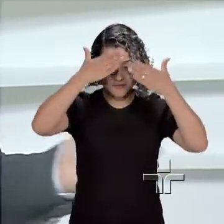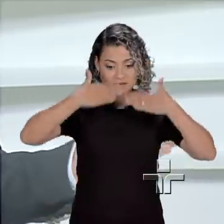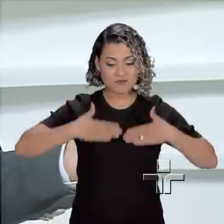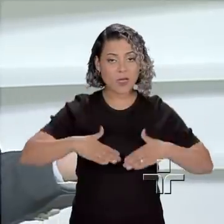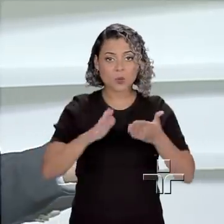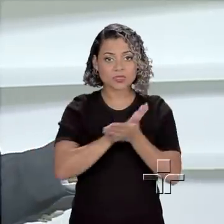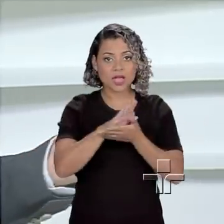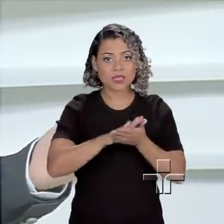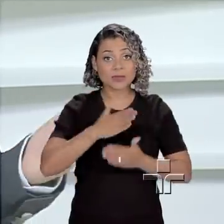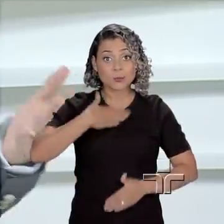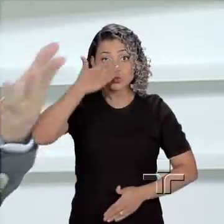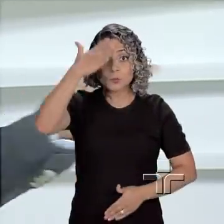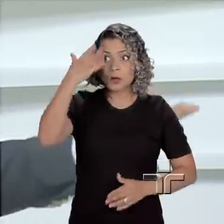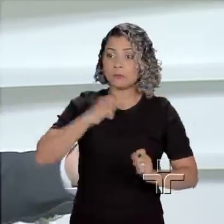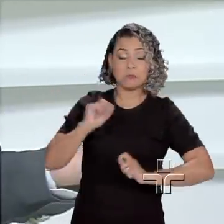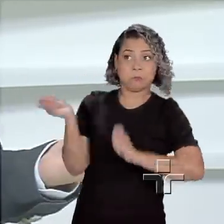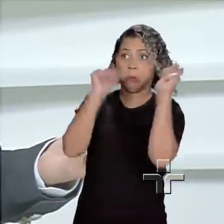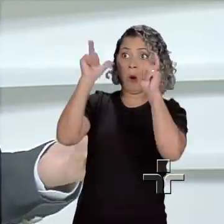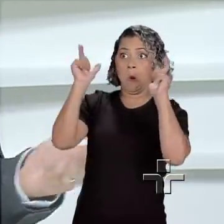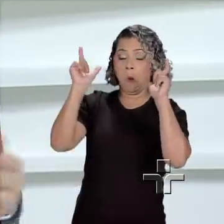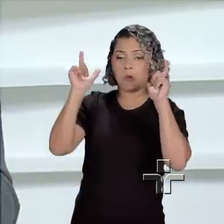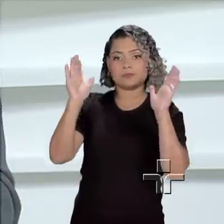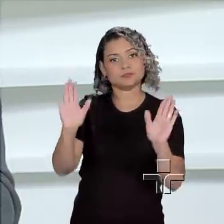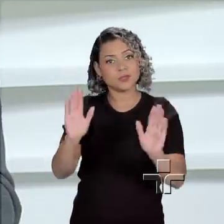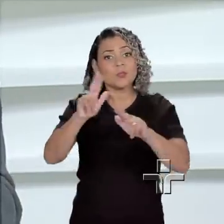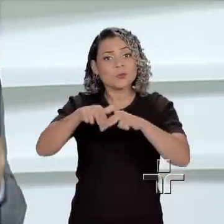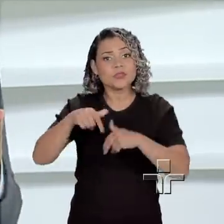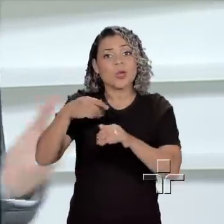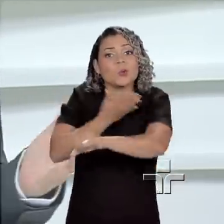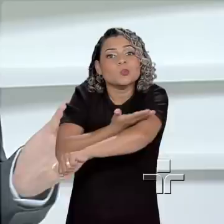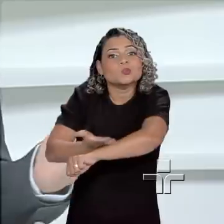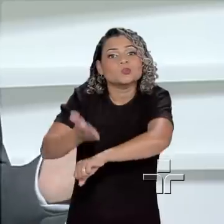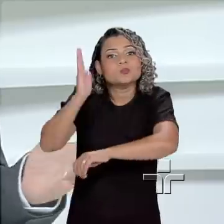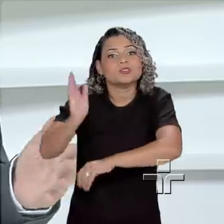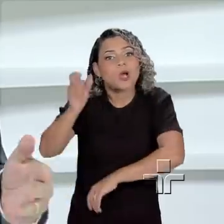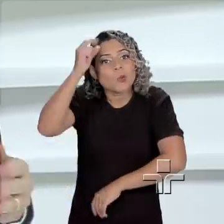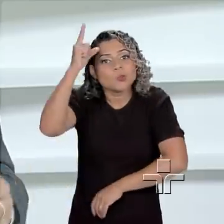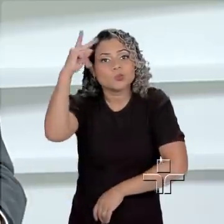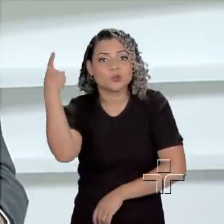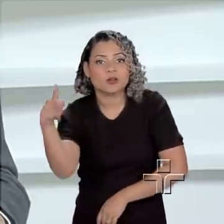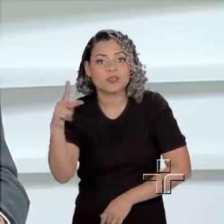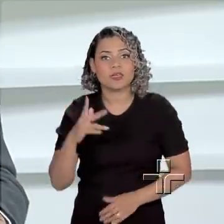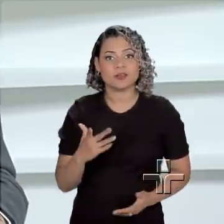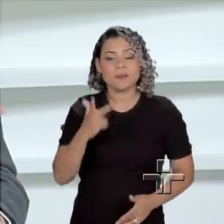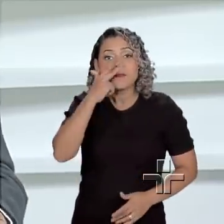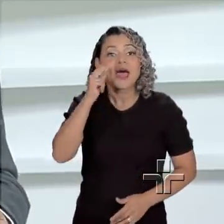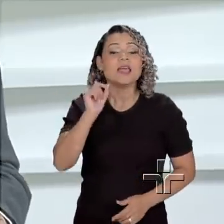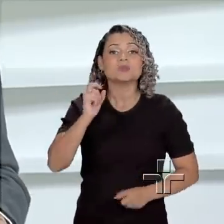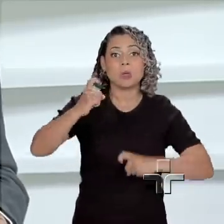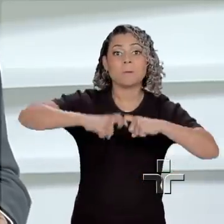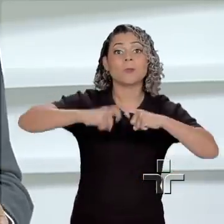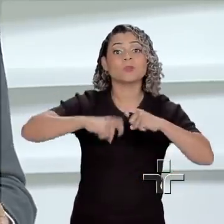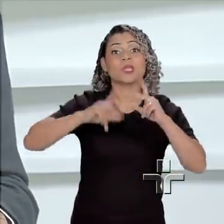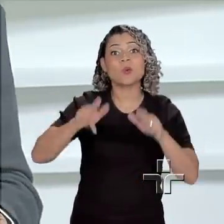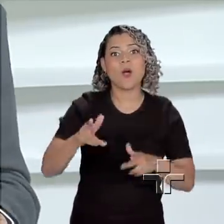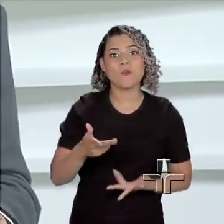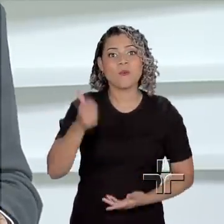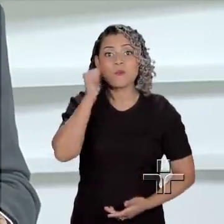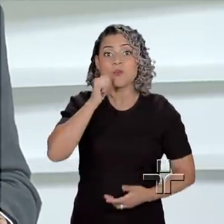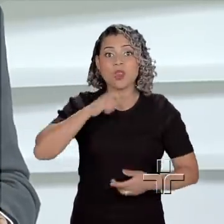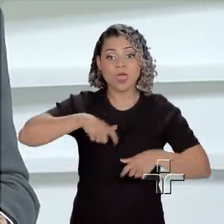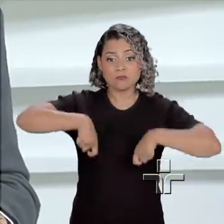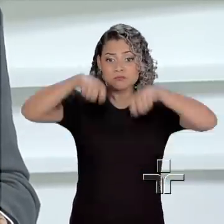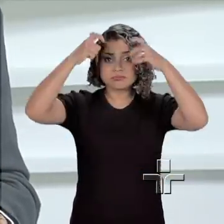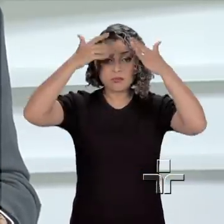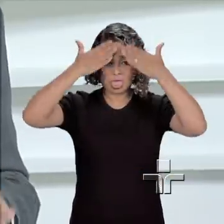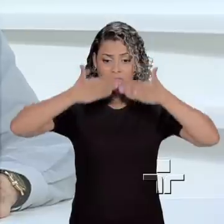muçulmanos da Terra, porque estão sem véu. Então eles vão achar pornográfico que as mulheres aqui estejam sem véu. E se aparecer com véu,